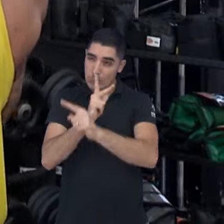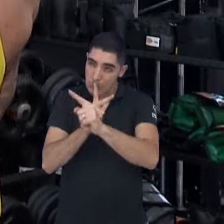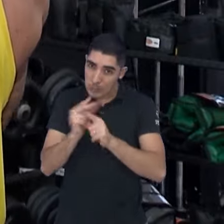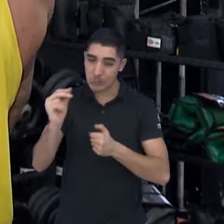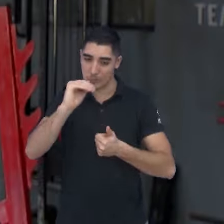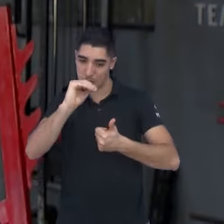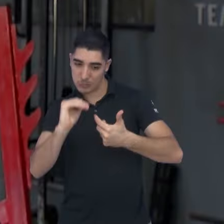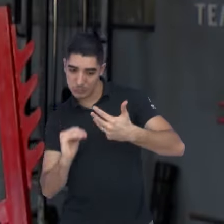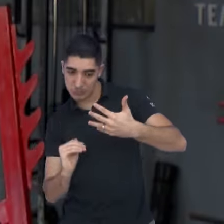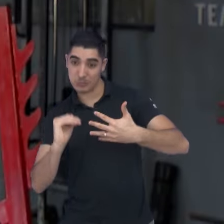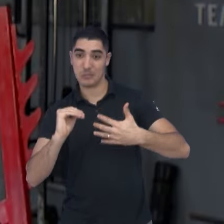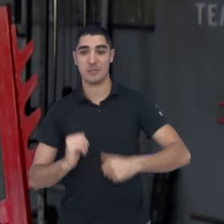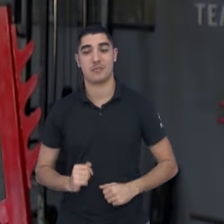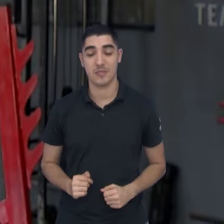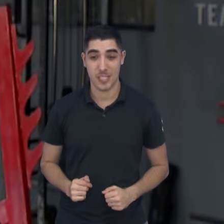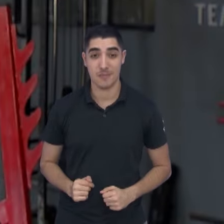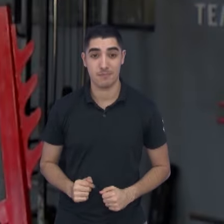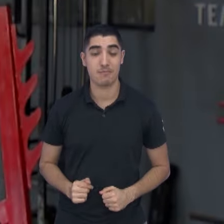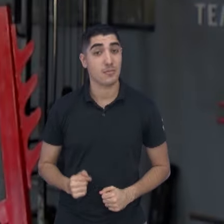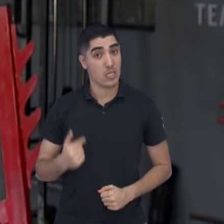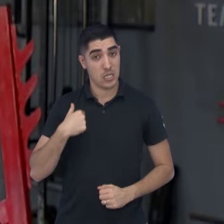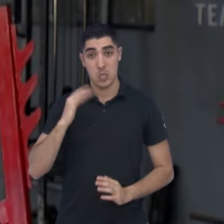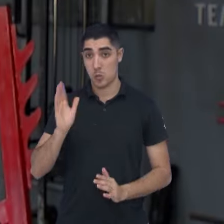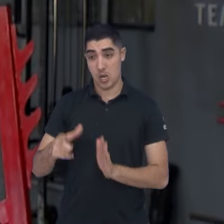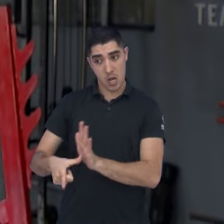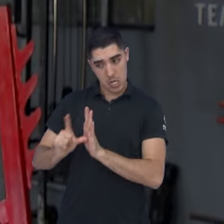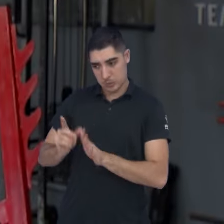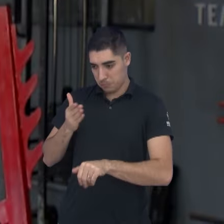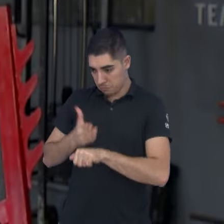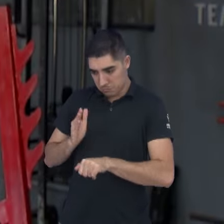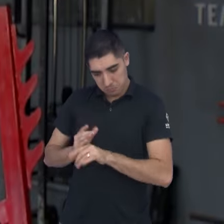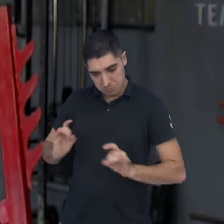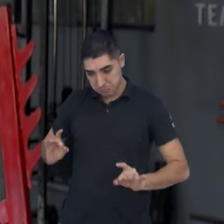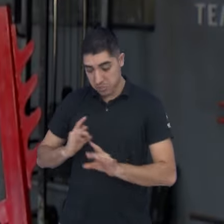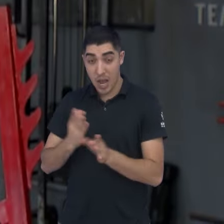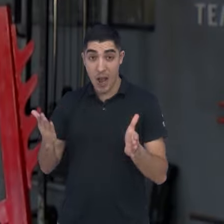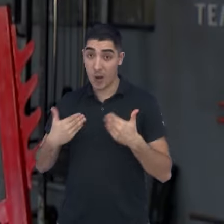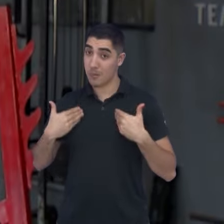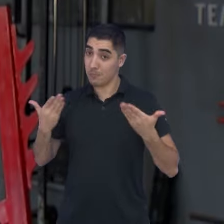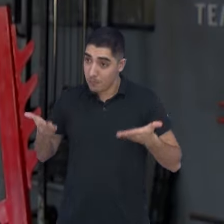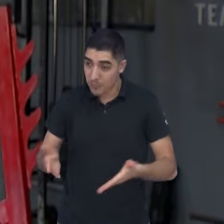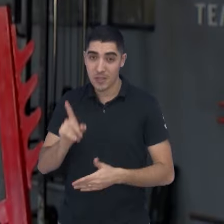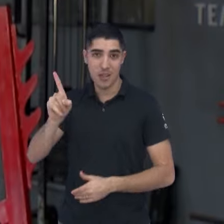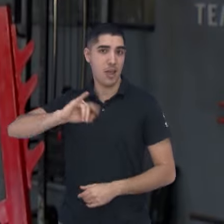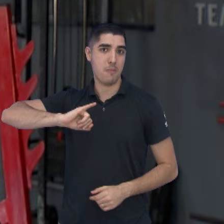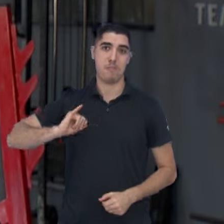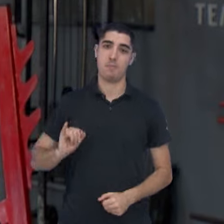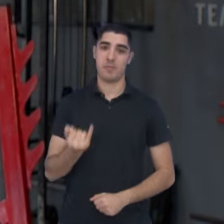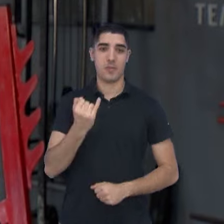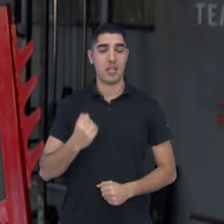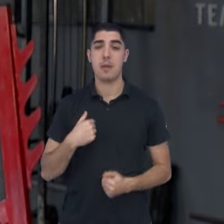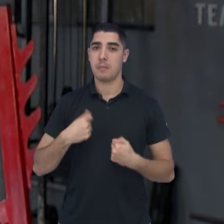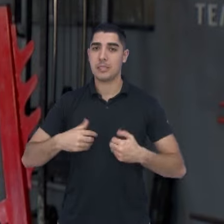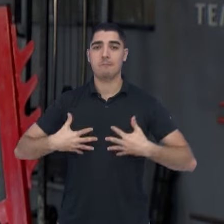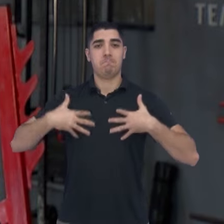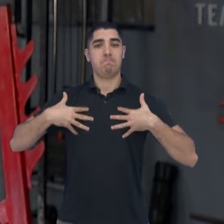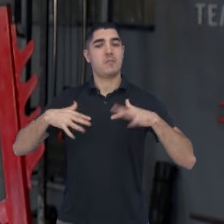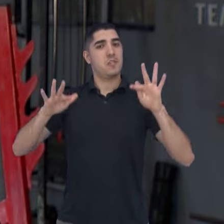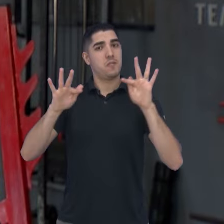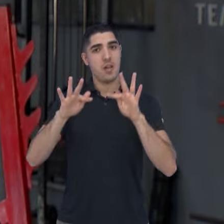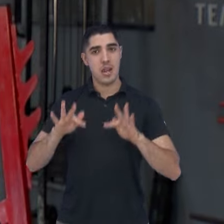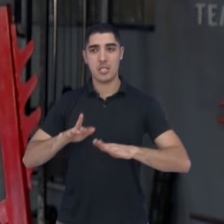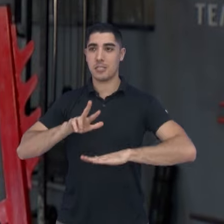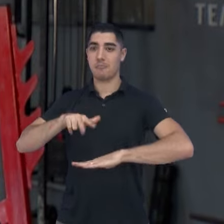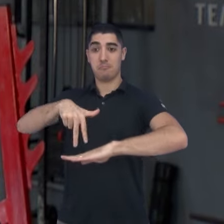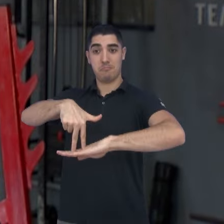Mundial. Tudo que eu poderia fazer, eu fiz, é chegar lá e curtir o momento. entendeu? Tá feliz em cima do palco,